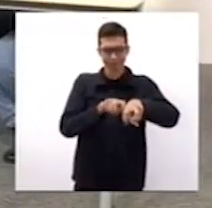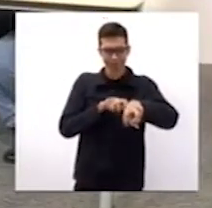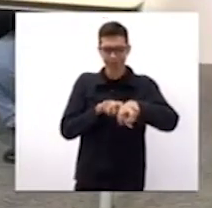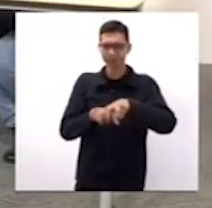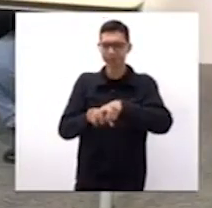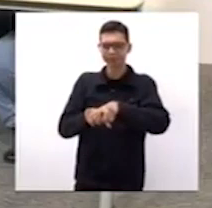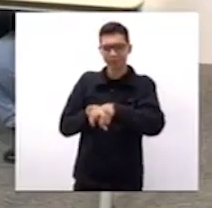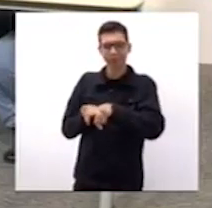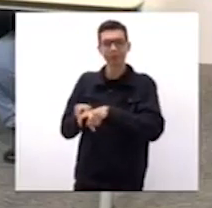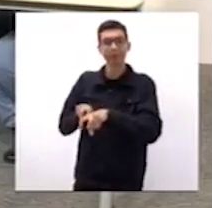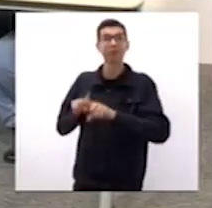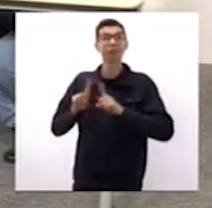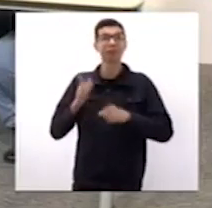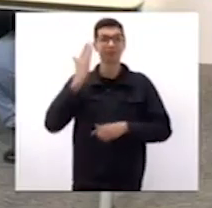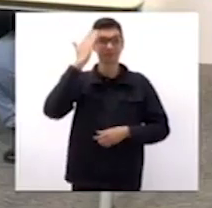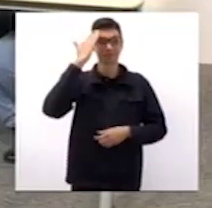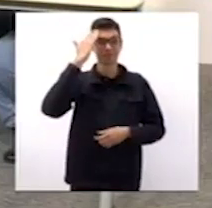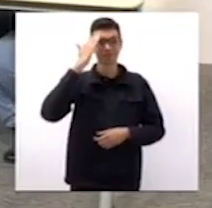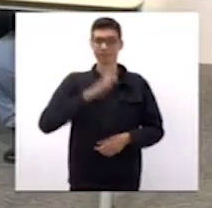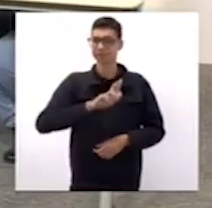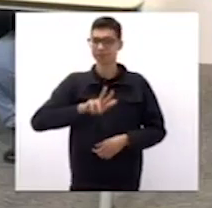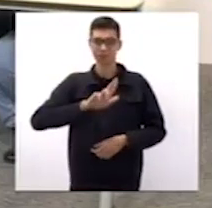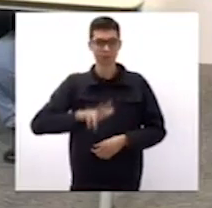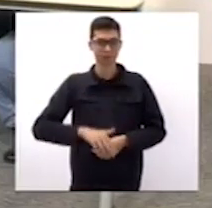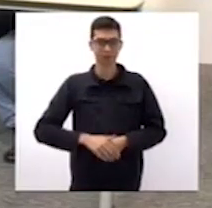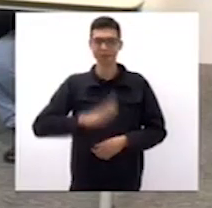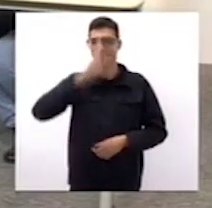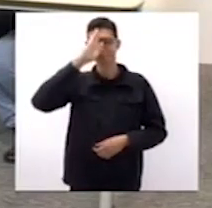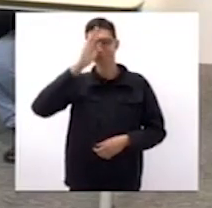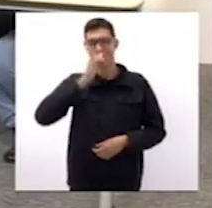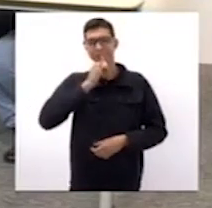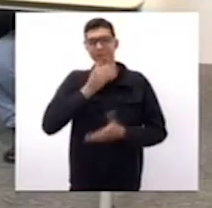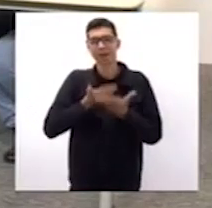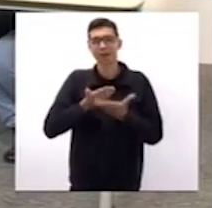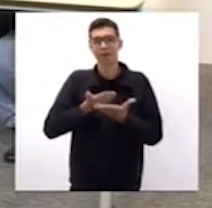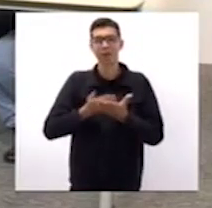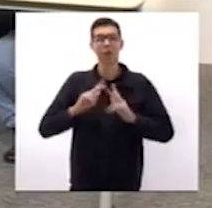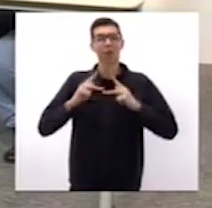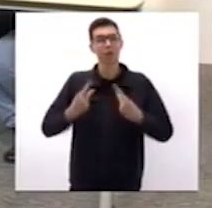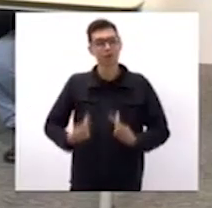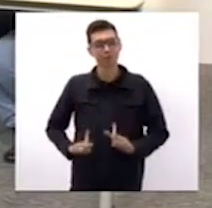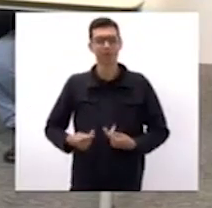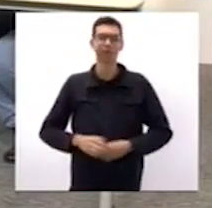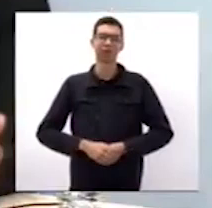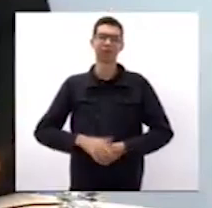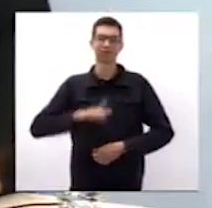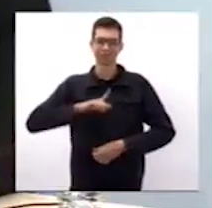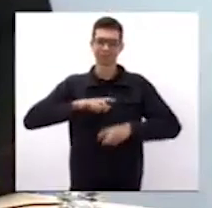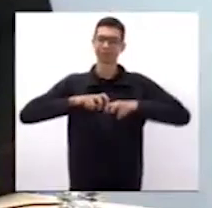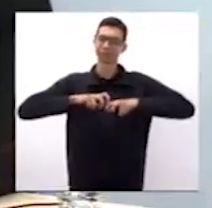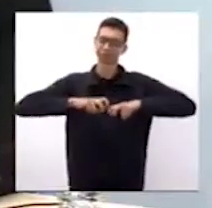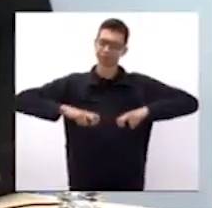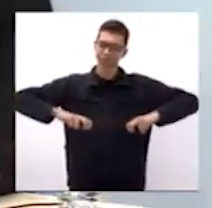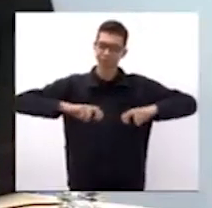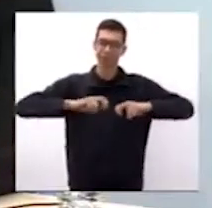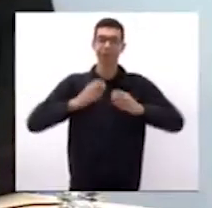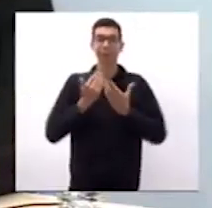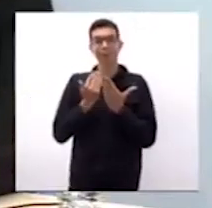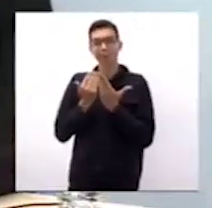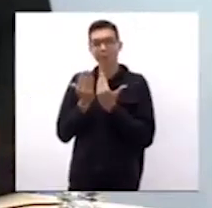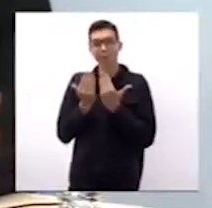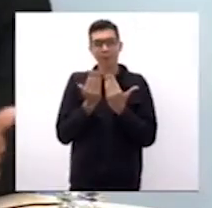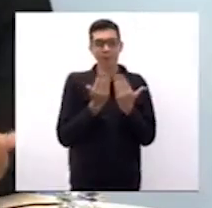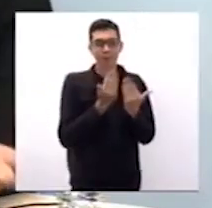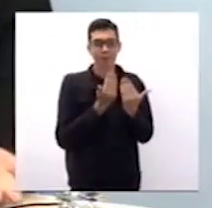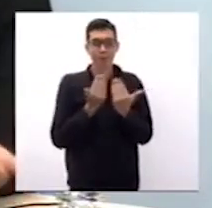Principalmente nas aulas de humanas, né? Vamos lá. Debate, seminário, rodas de conversa, tudo isso faz com que